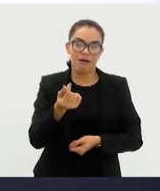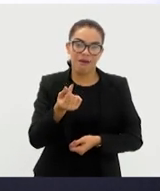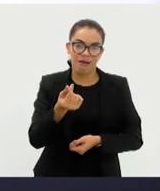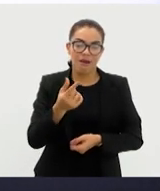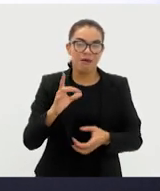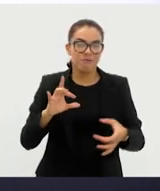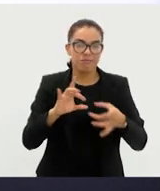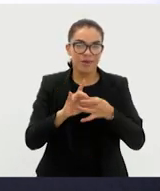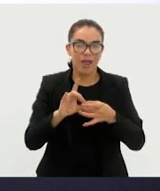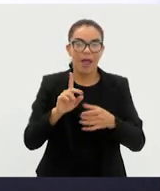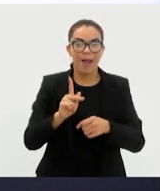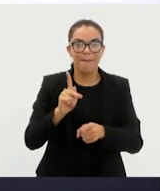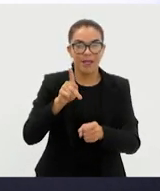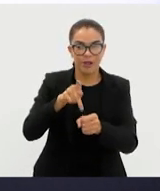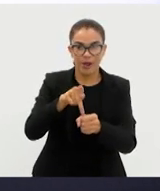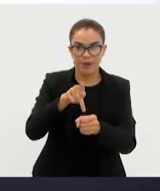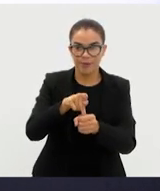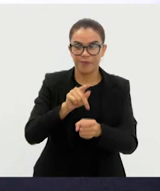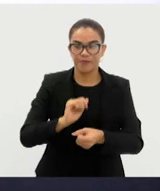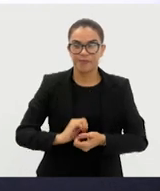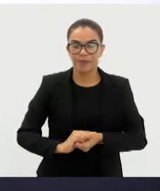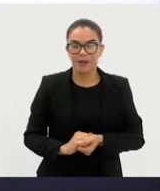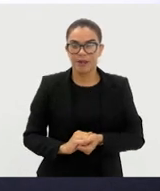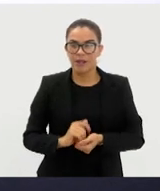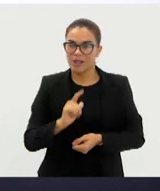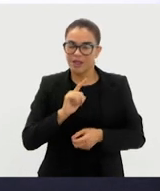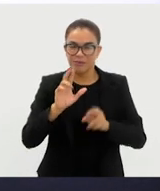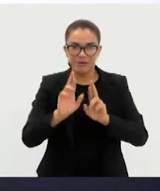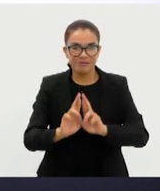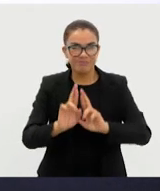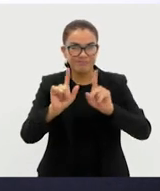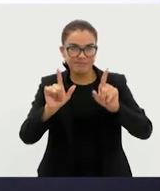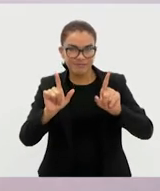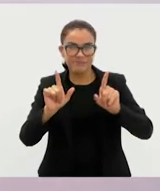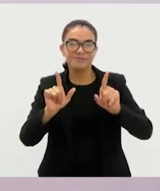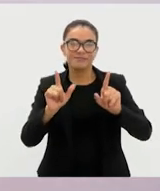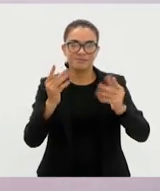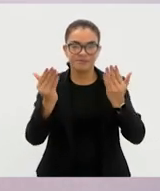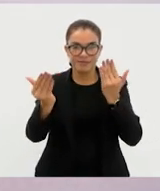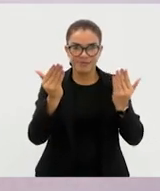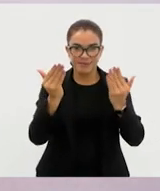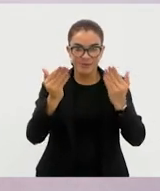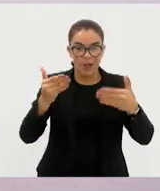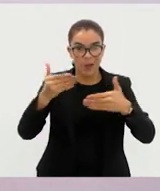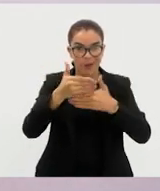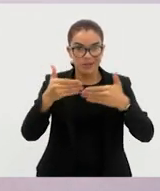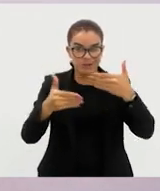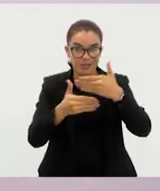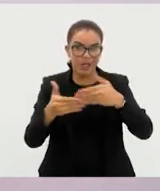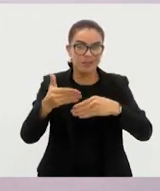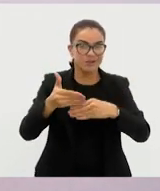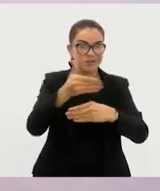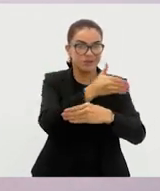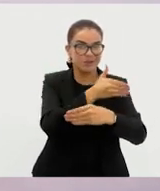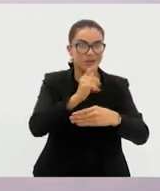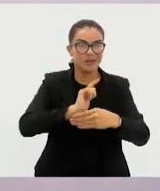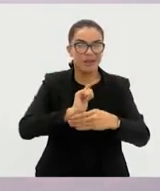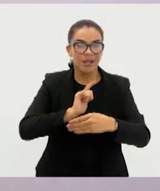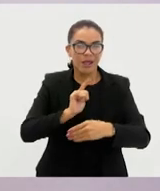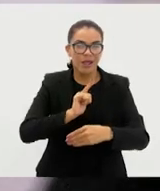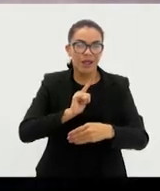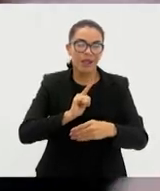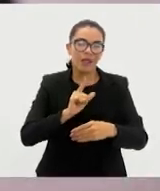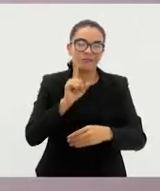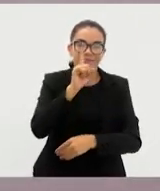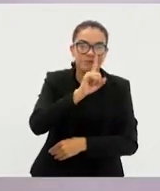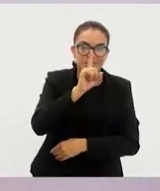petróleo. Aqui tem uma pequena diferença em relação ao nosso slide anterior, porque aqui tem um delay, né,